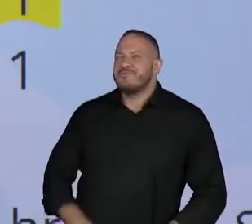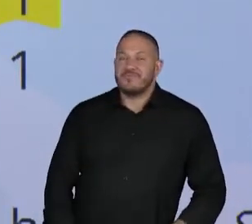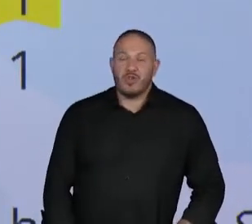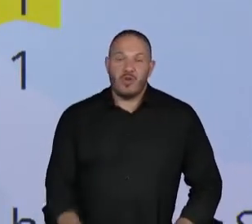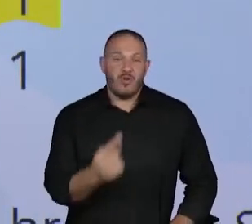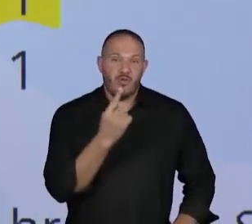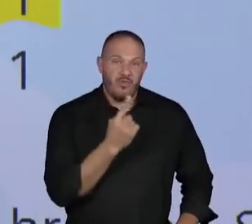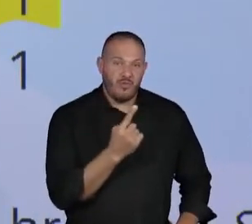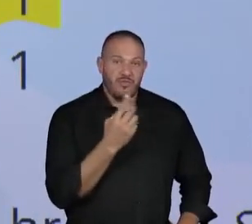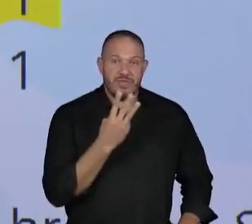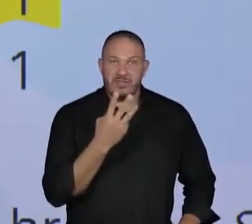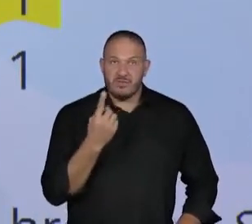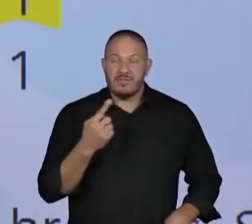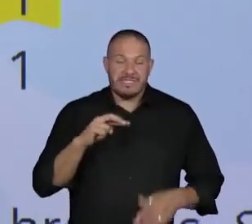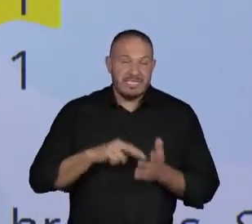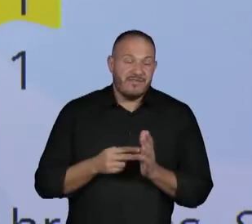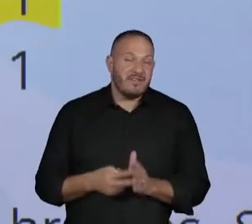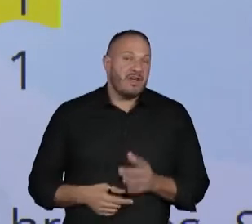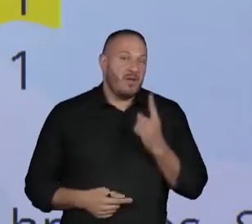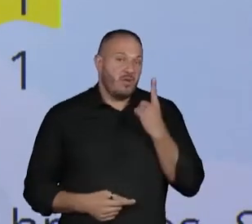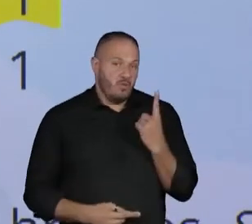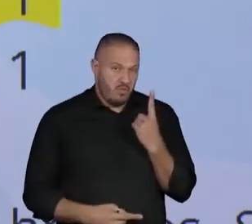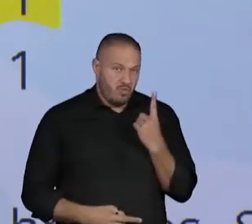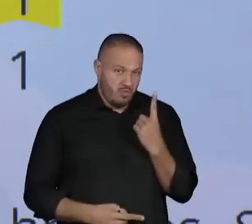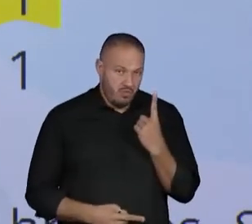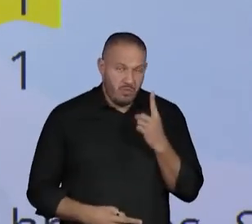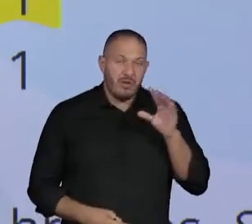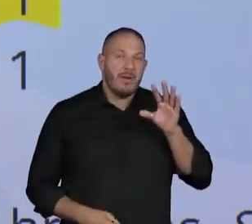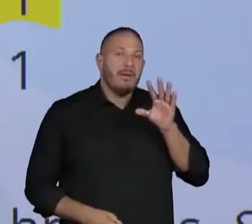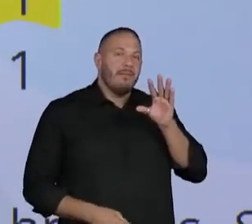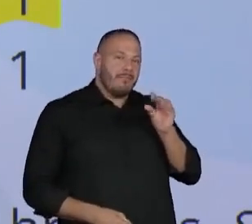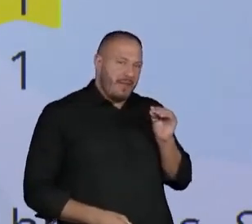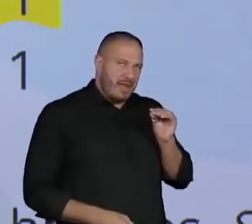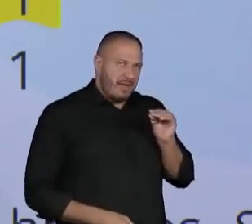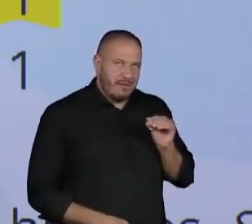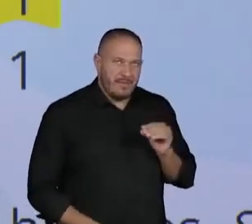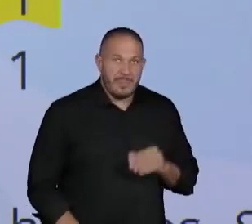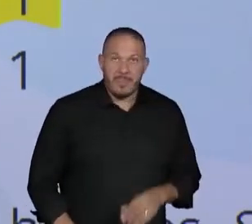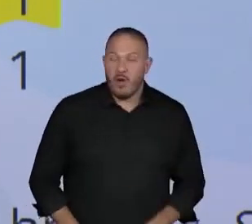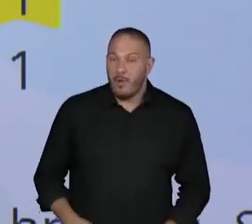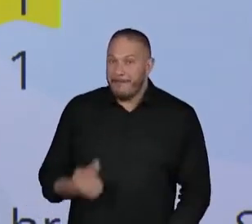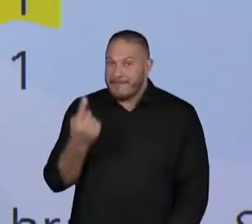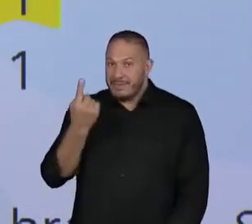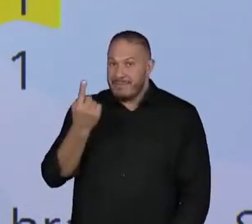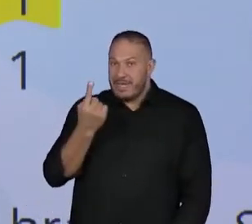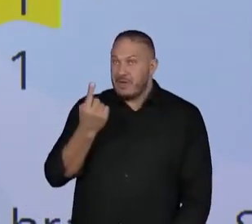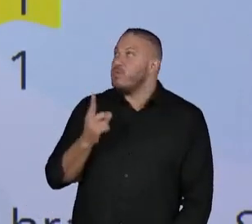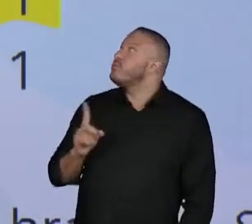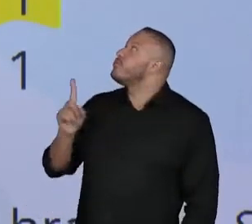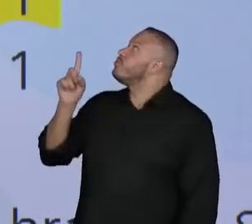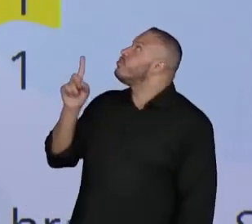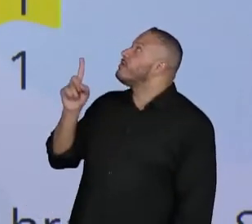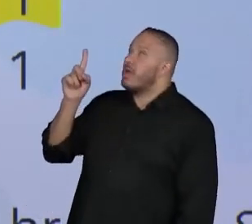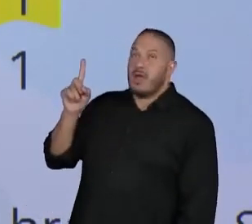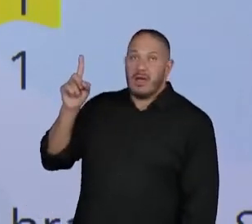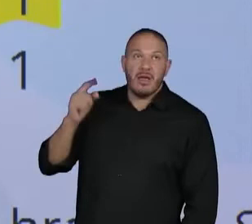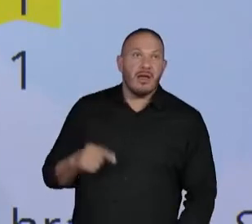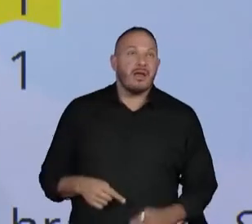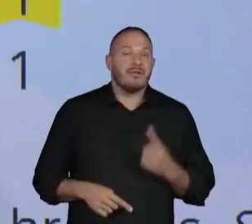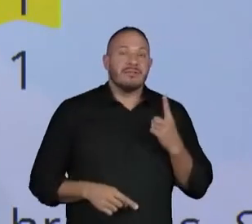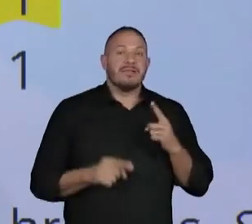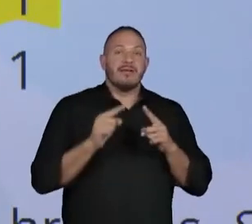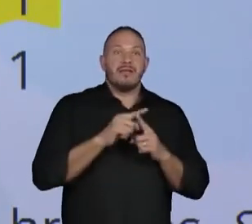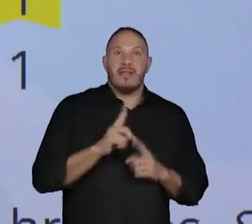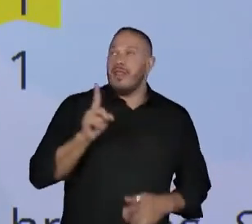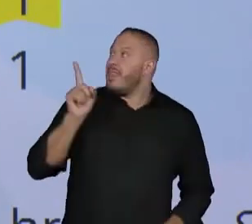que tem um quadradinho que está desligado. Então, esse primeiro número 1 aqui Isso, se refere a